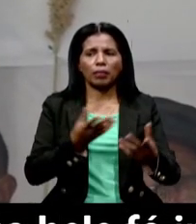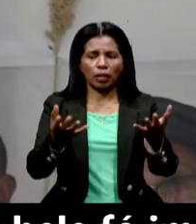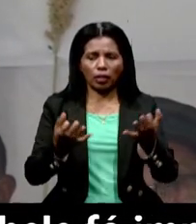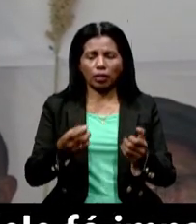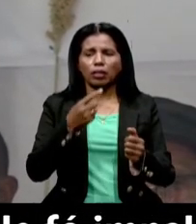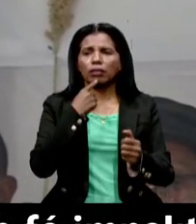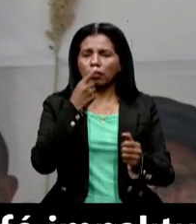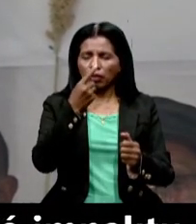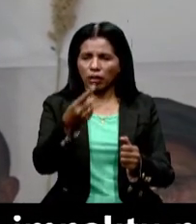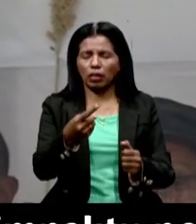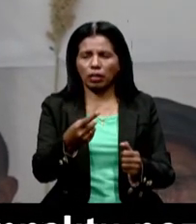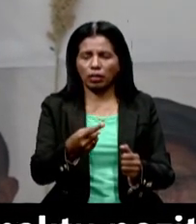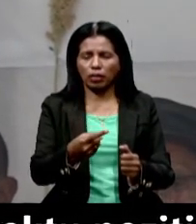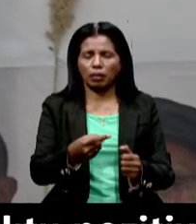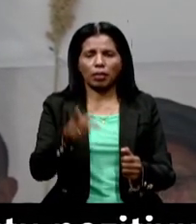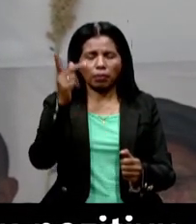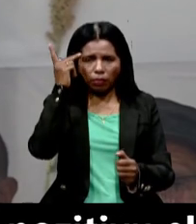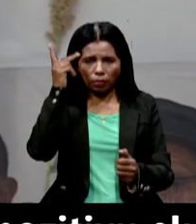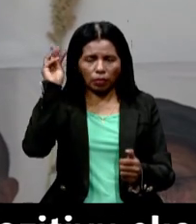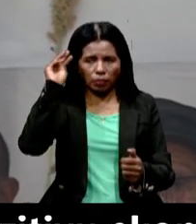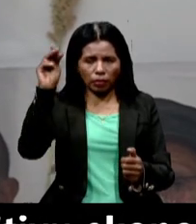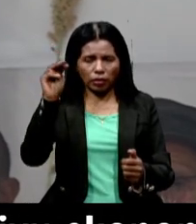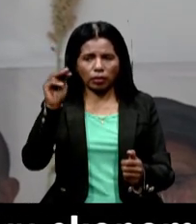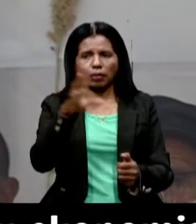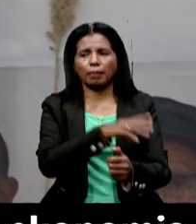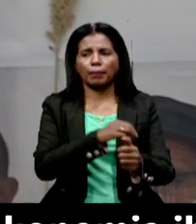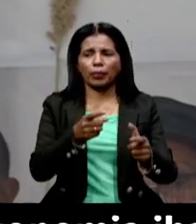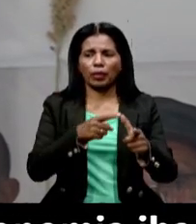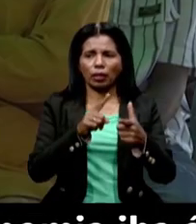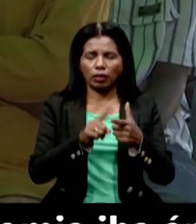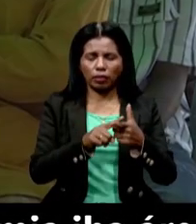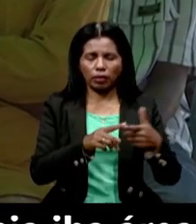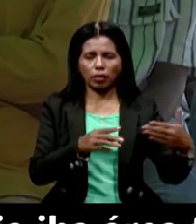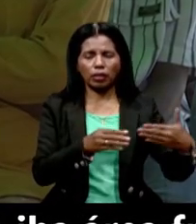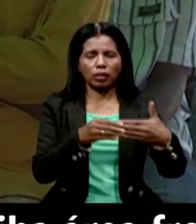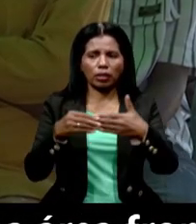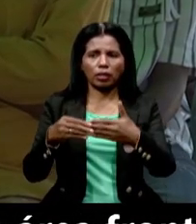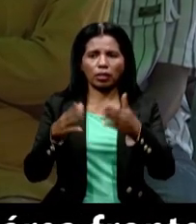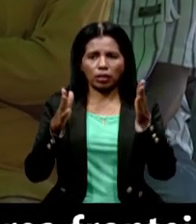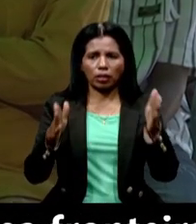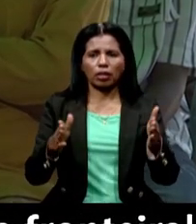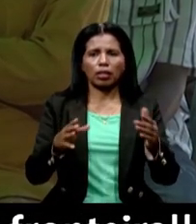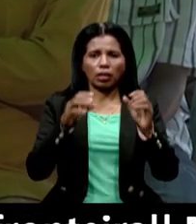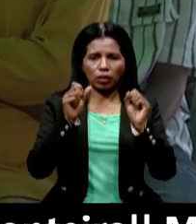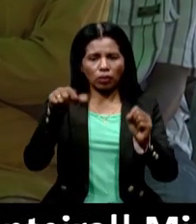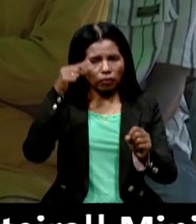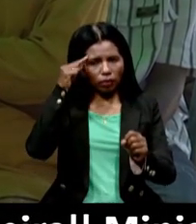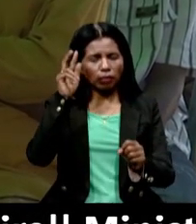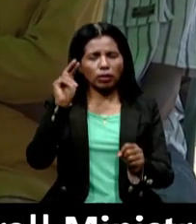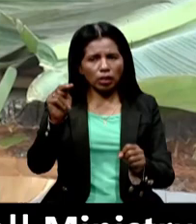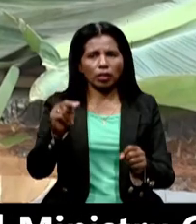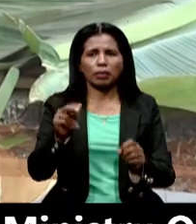hatete ba sosialesia lilio ulombot gubernunia para